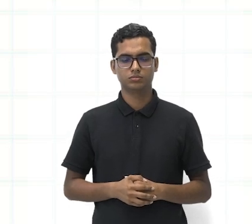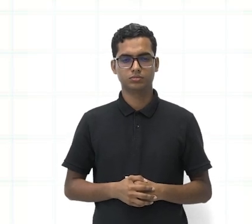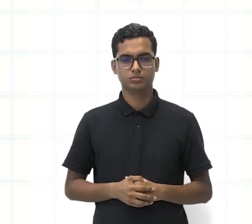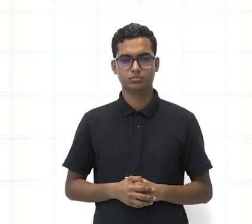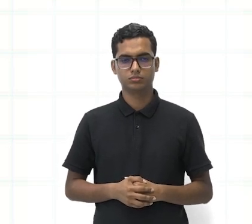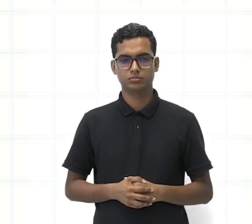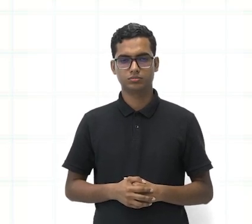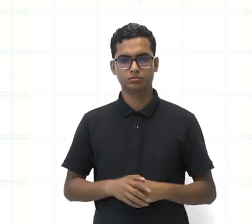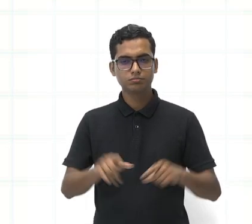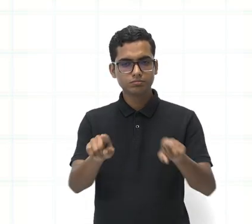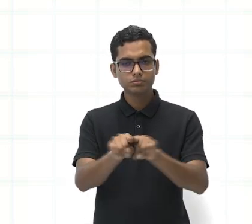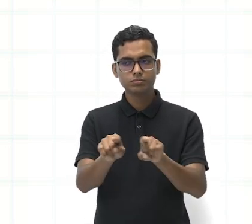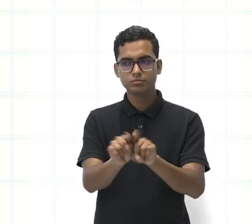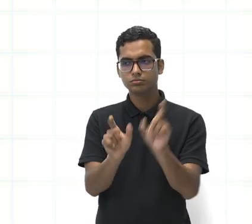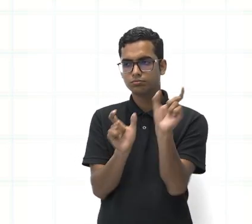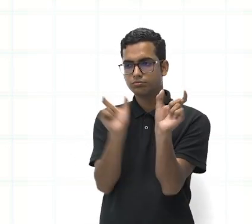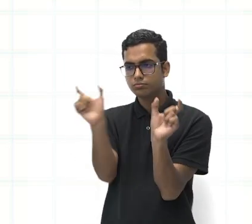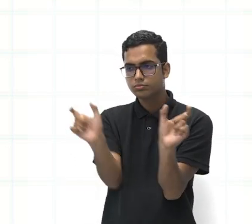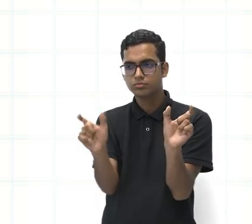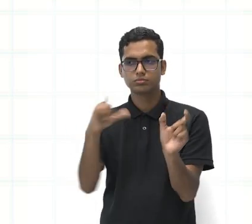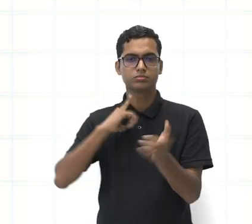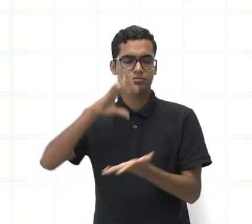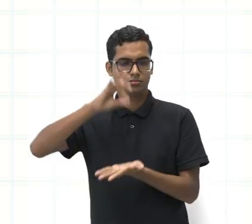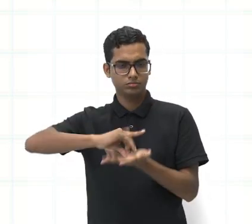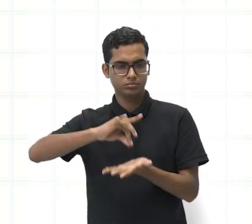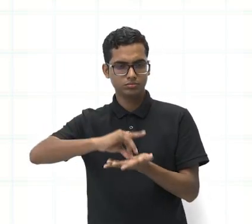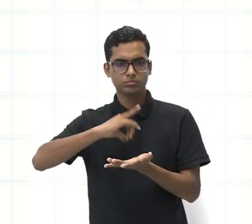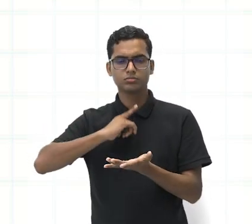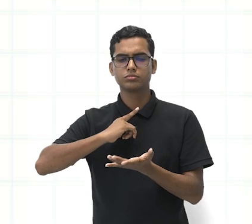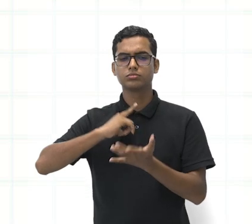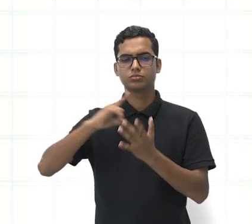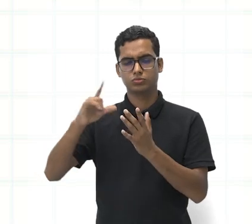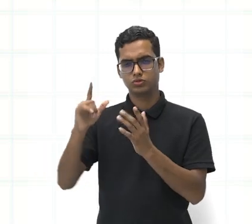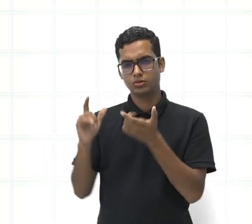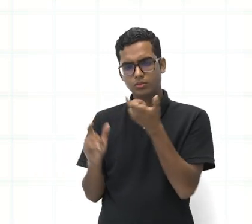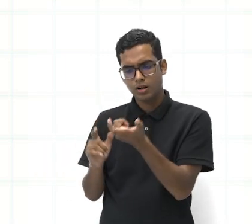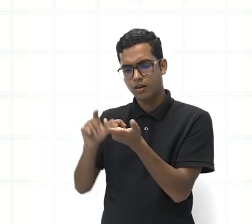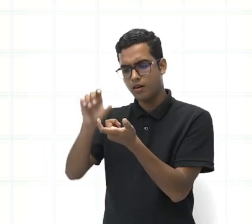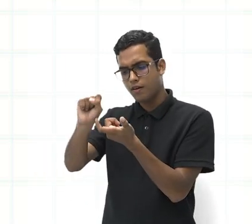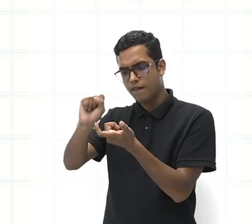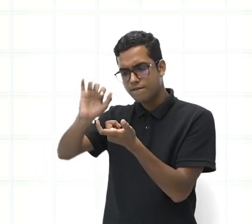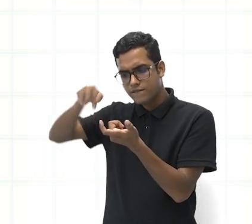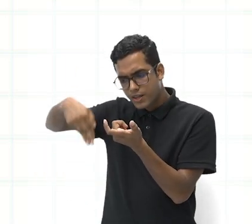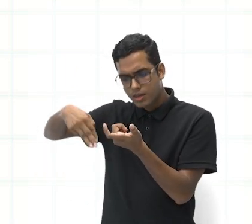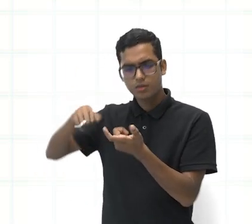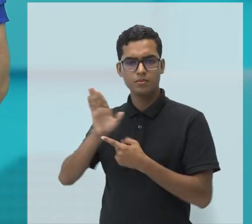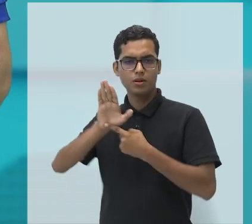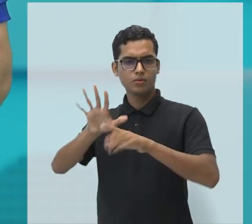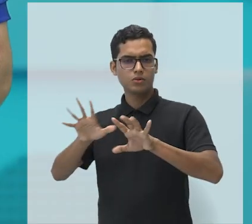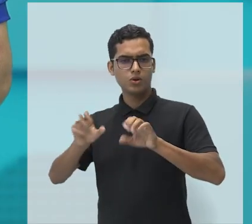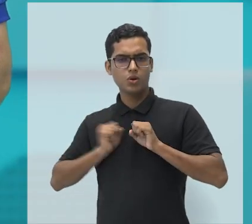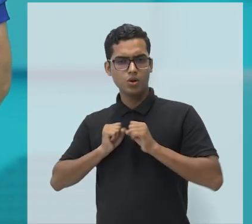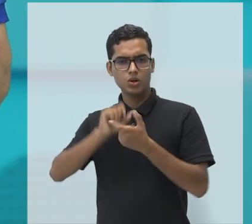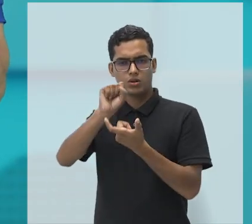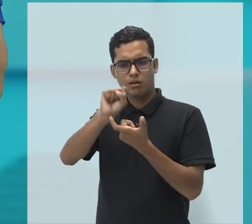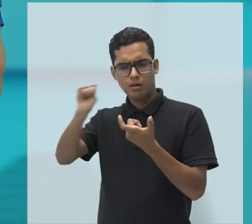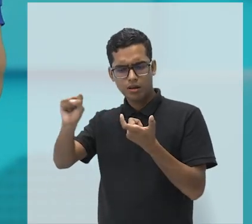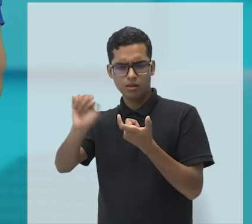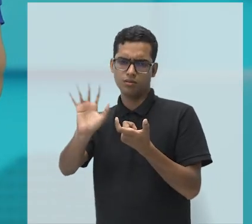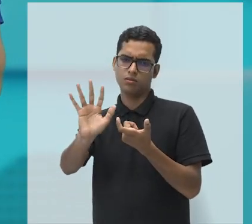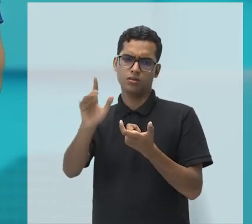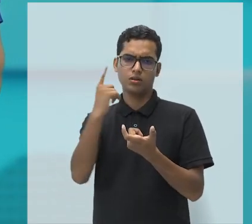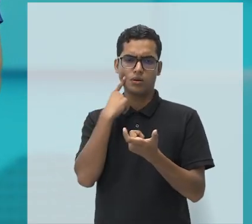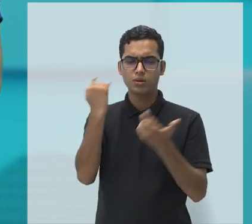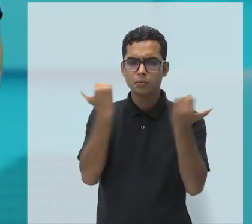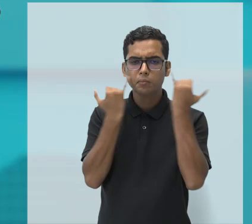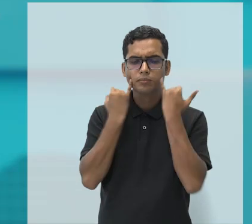Palavras então, tá? Palavras que tem uma terminação em S para indicar posse, eu não duplico esse S, tá? Essa informação